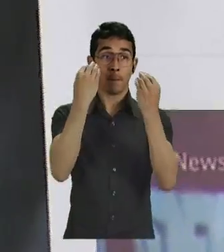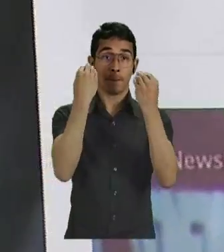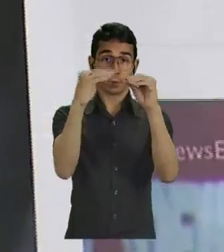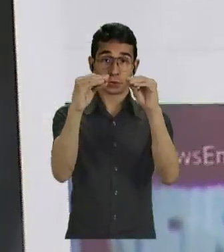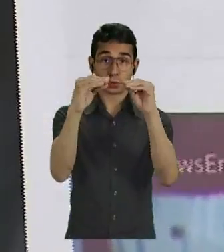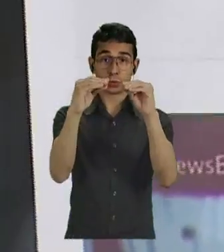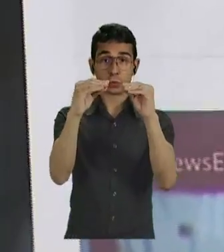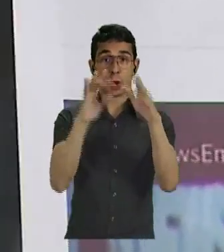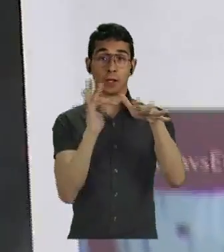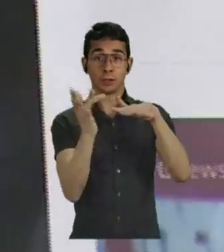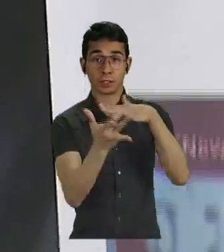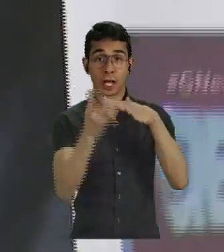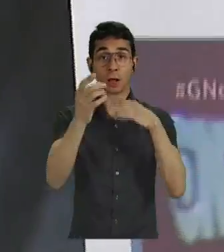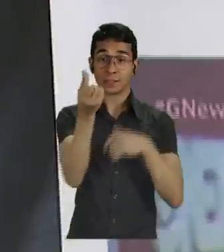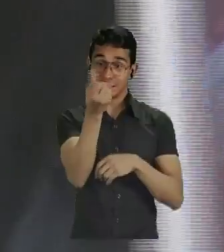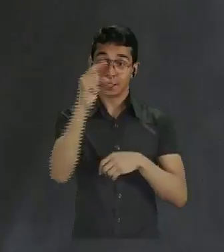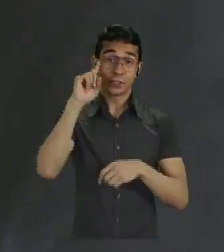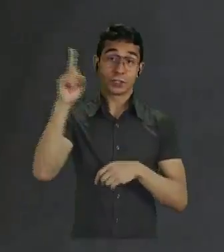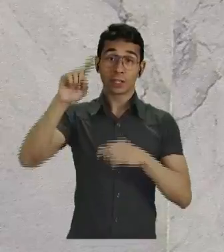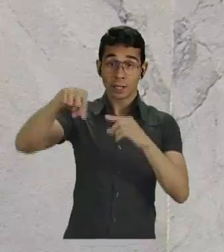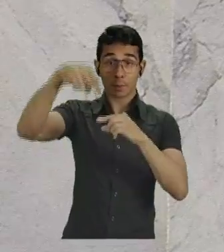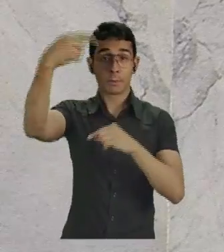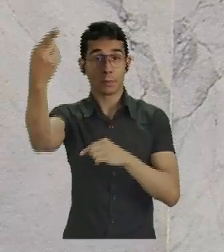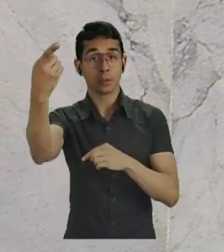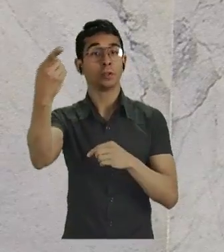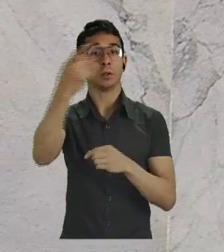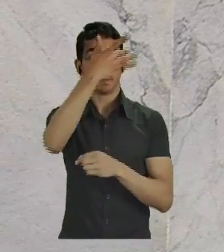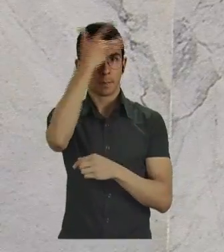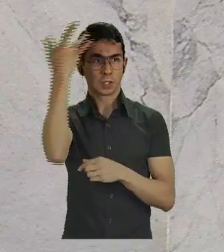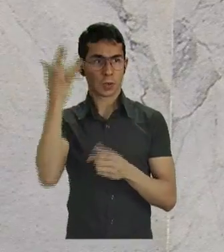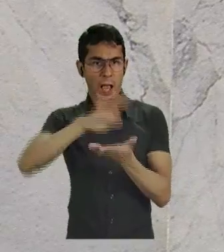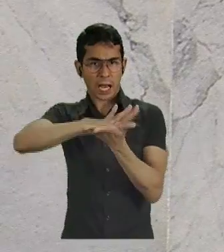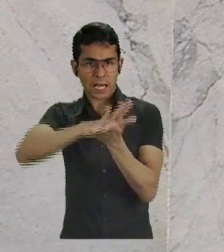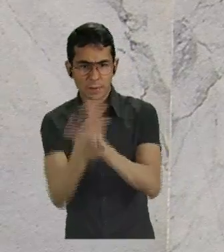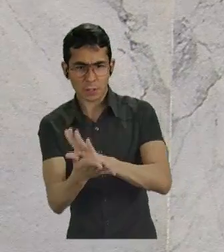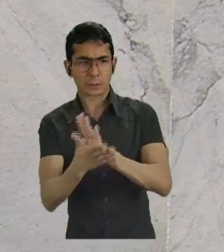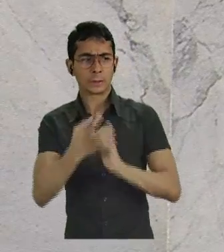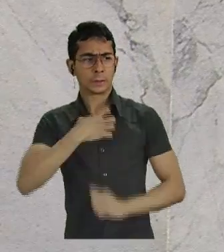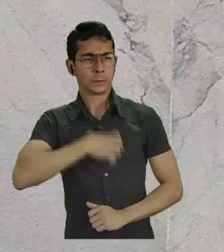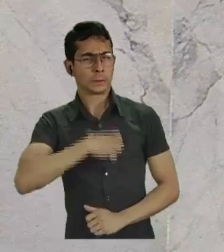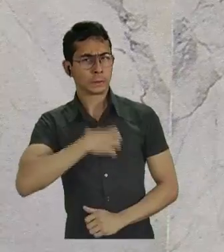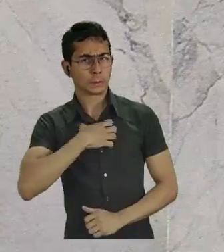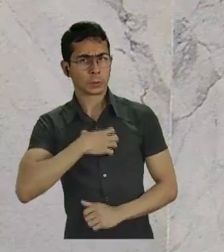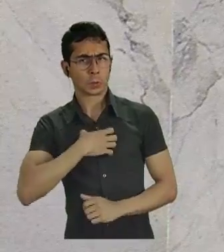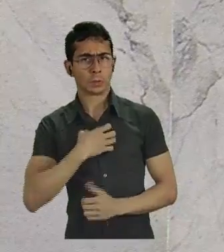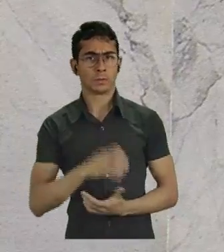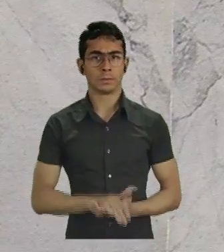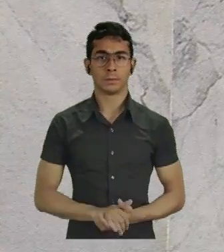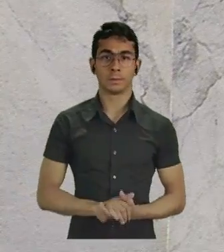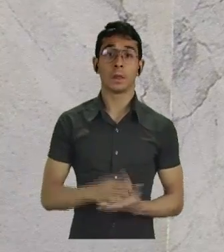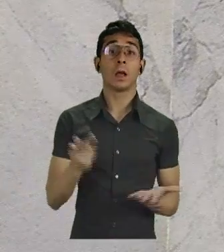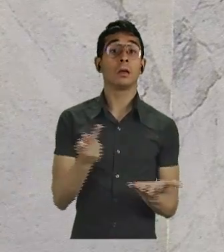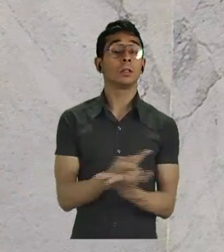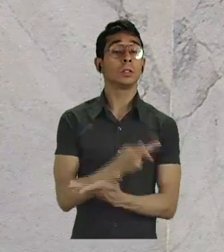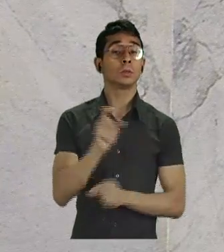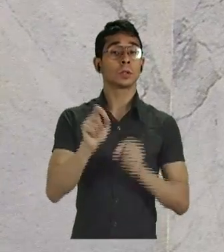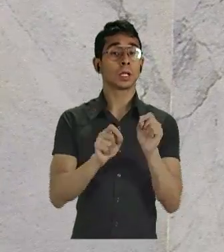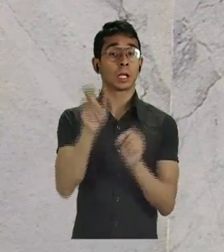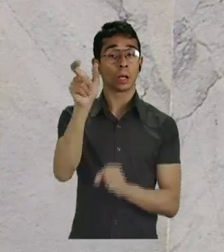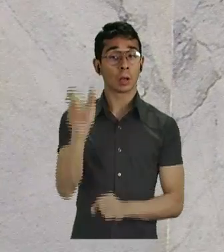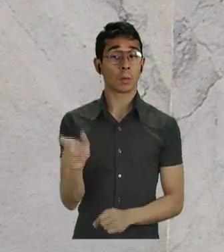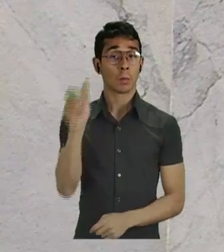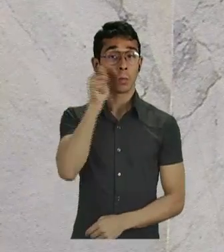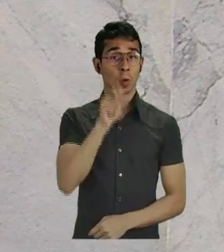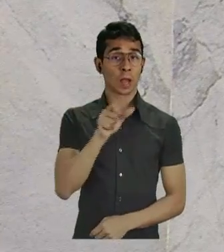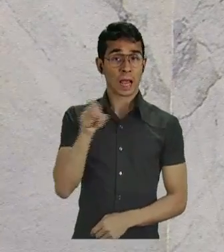social mensagem que irritou criminosos que acontece aqui uma mulher eu não sei o o envolvimento